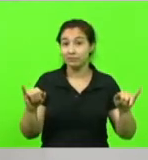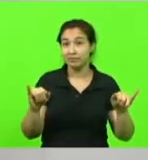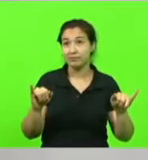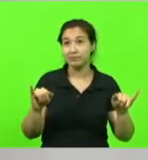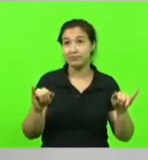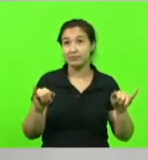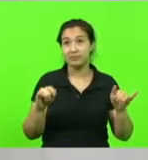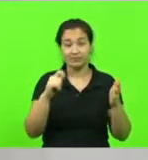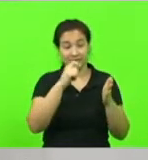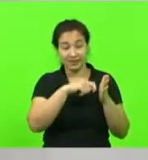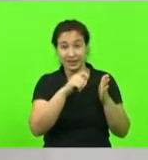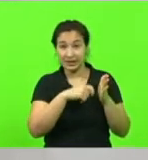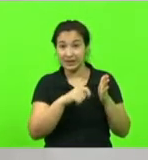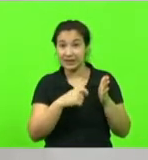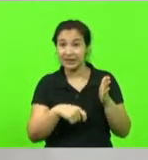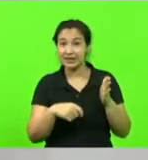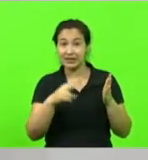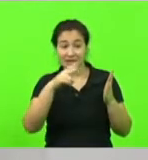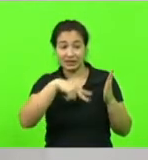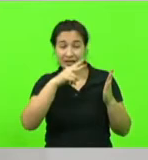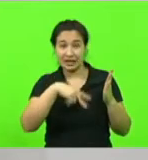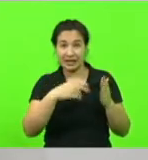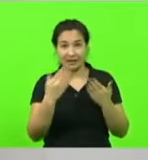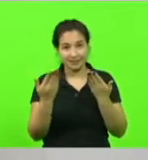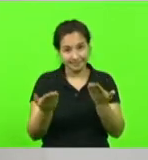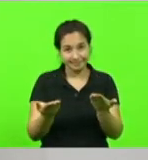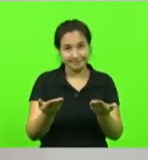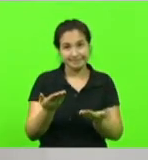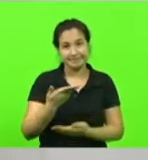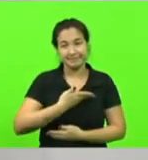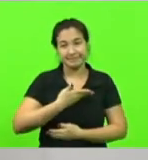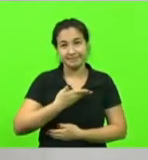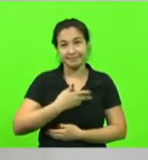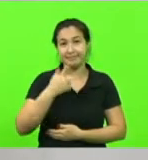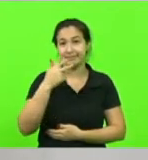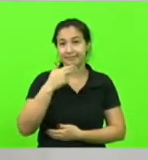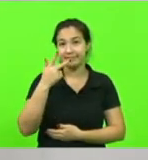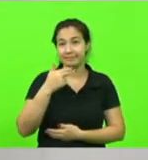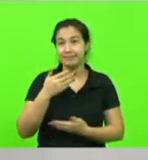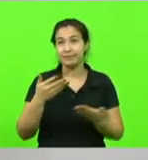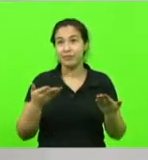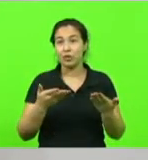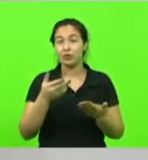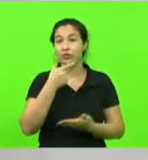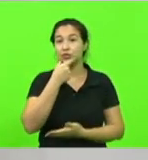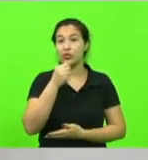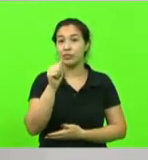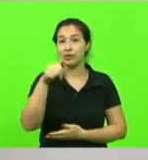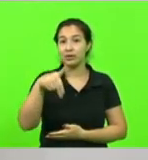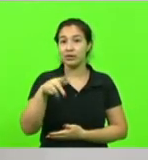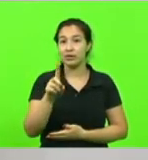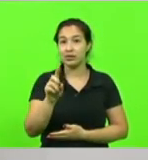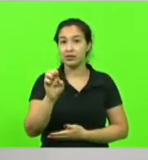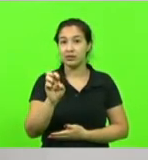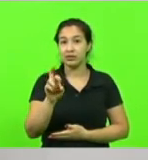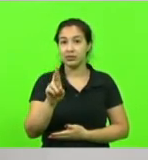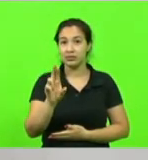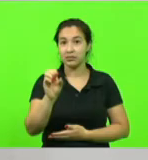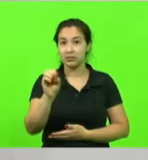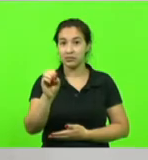inclusive, meu querido amigo Kennedy. Notícia hoje na coluna de Anderson Silva, colunista da